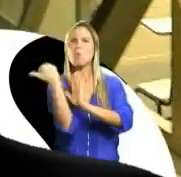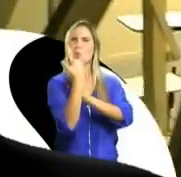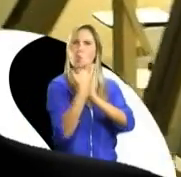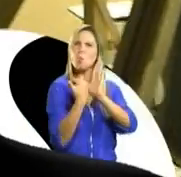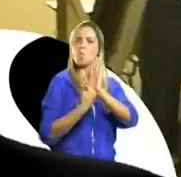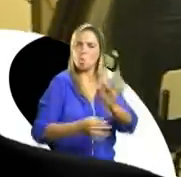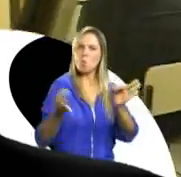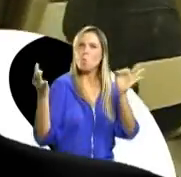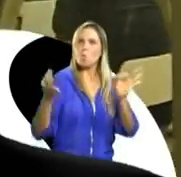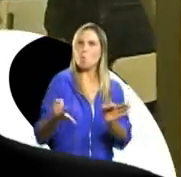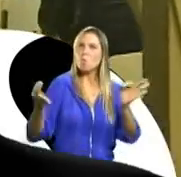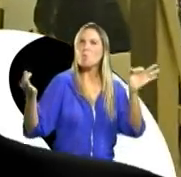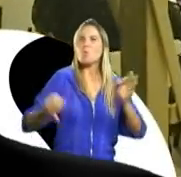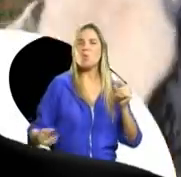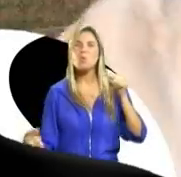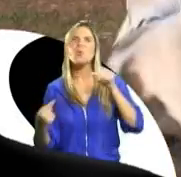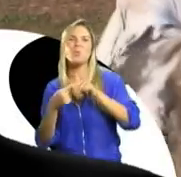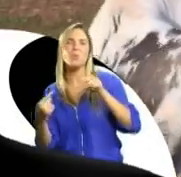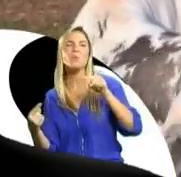coerente.